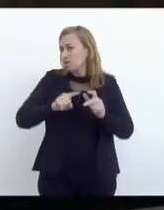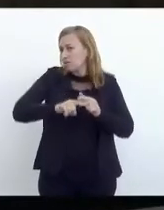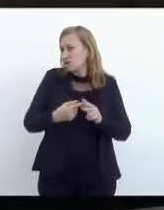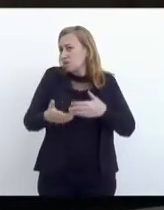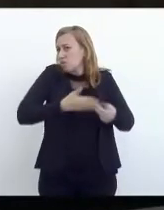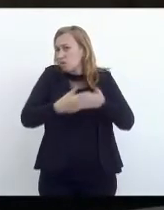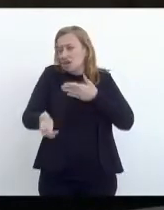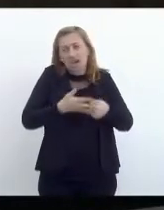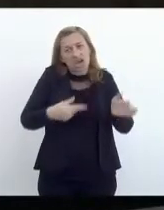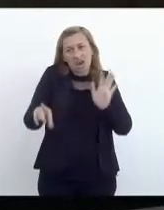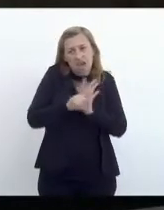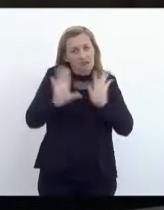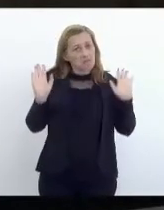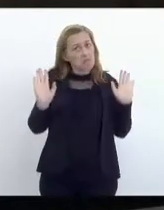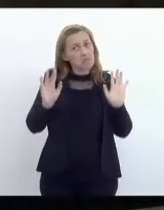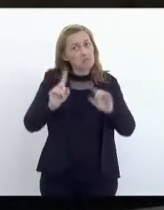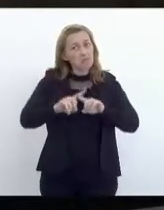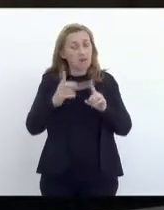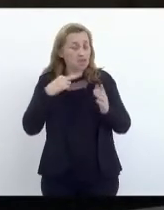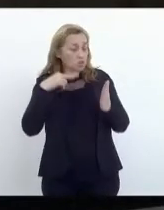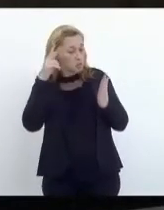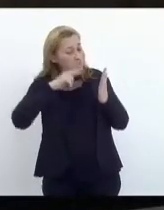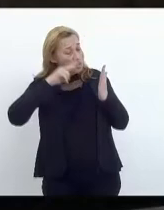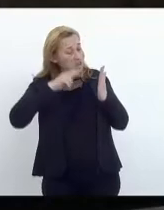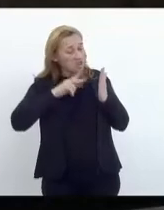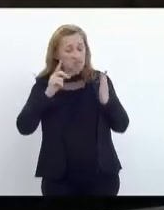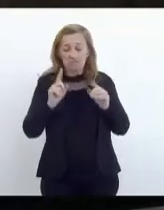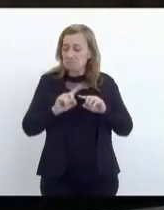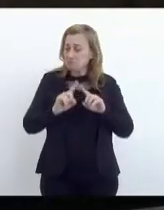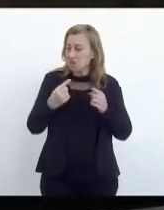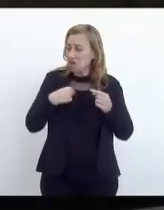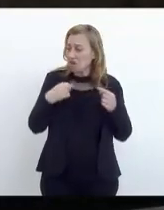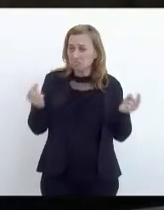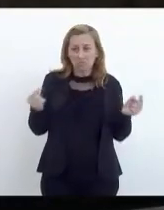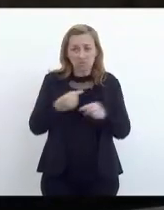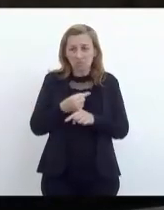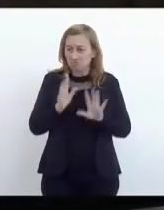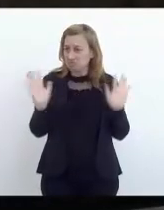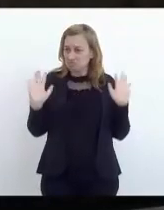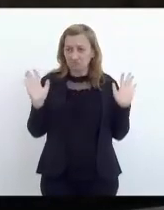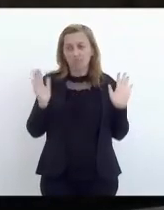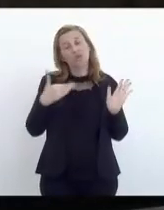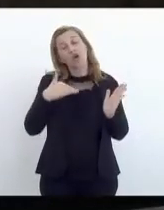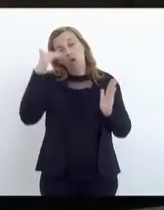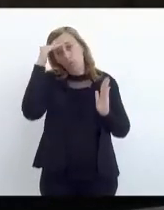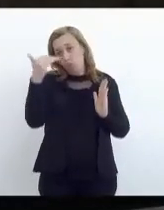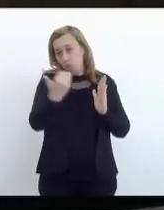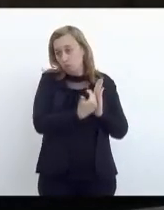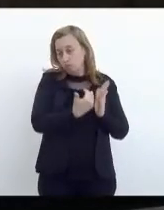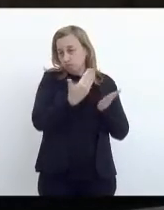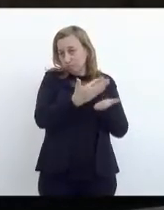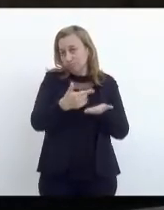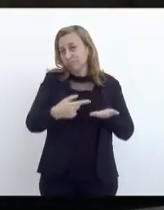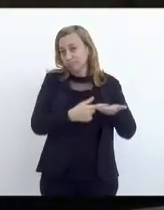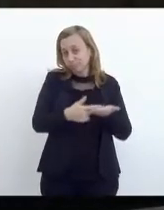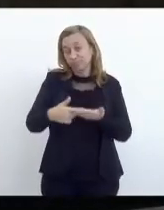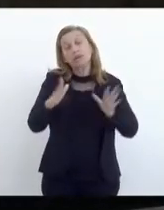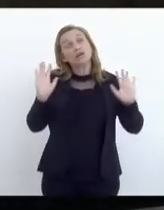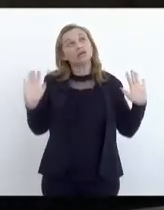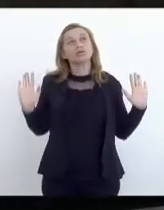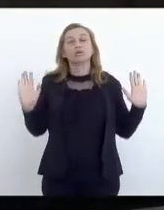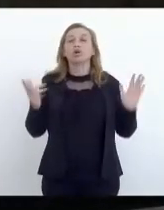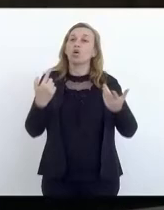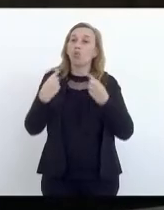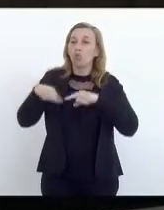lendo o parecer, apesar da minha discordância, e eu cumpro os acordos, eu sou